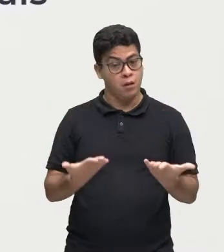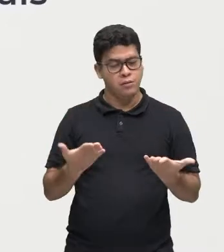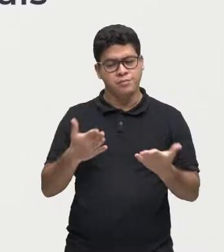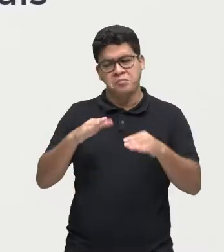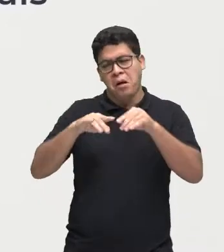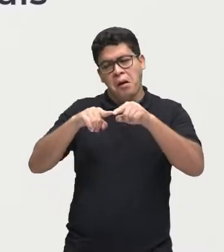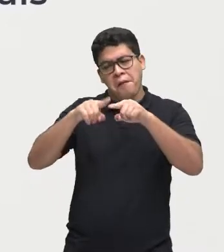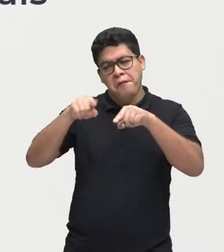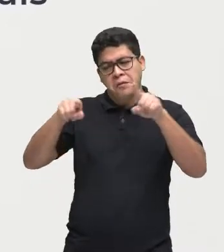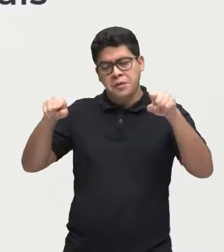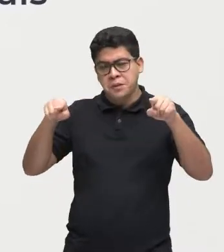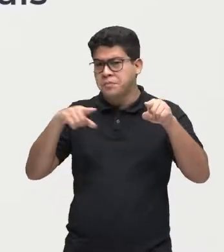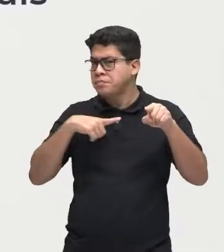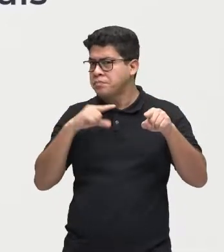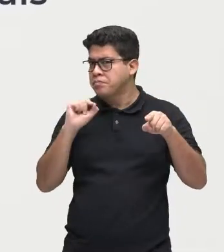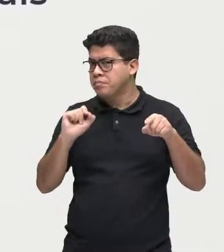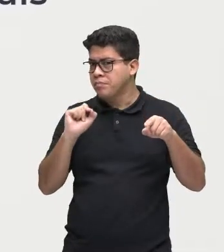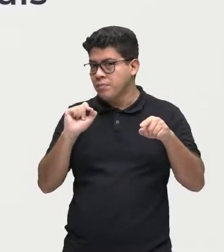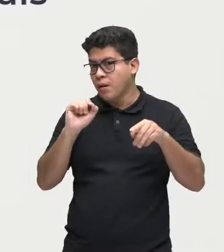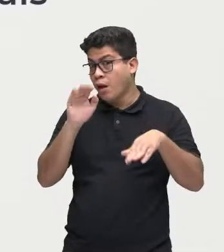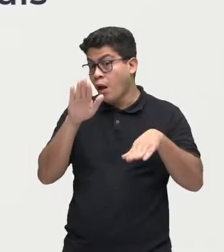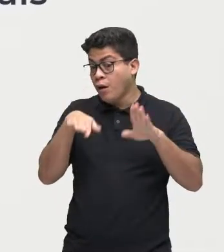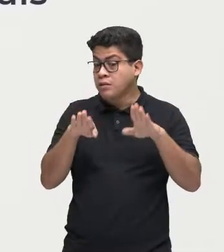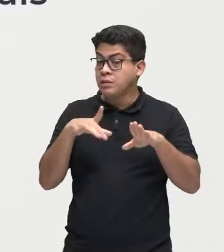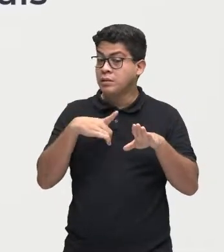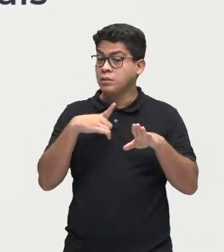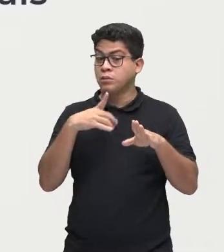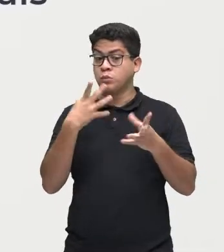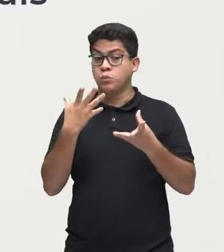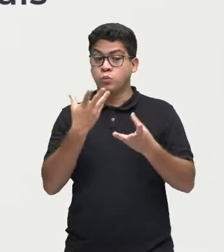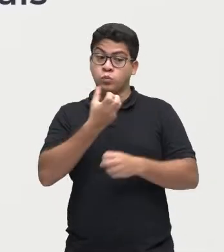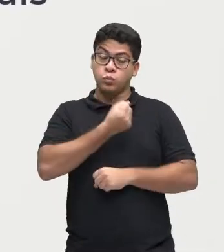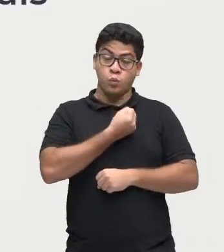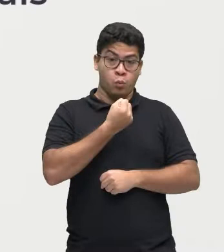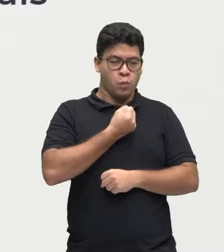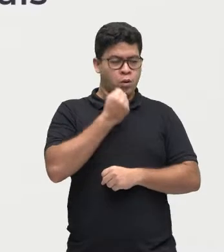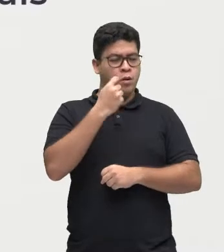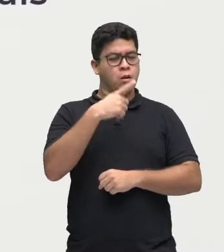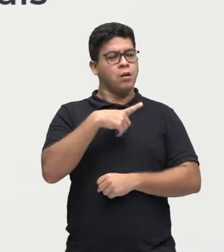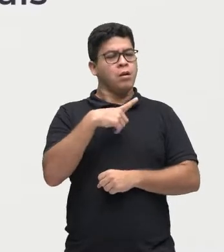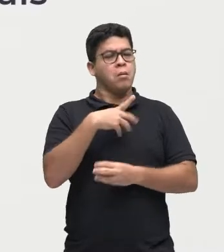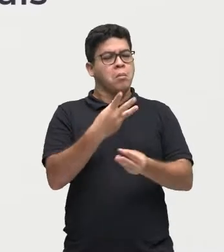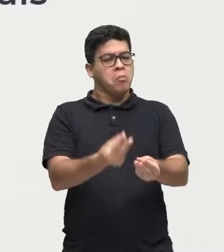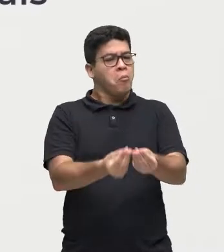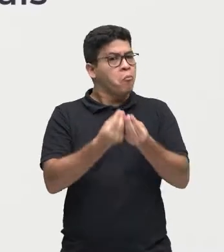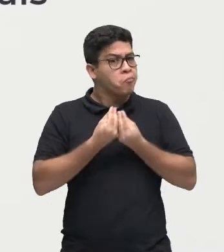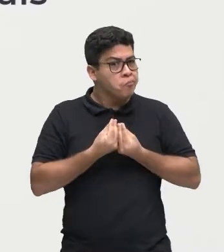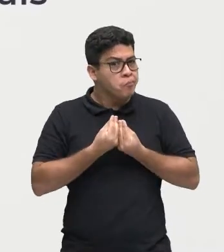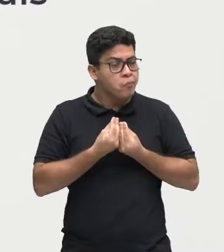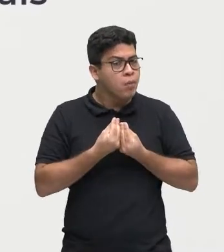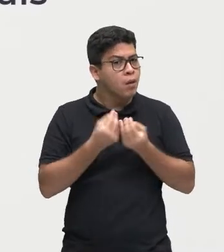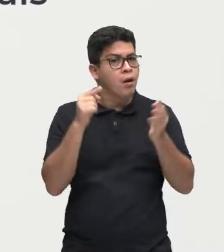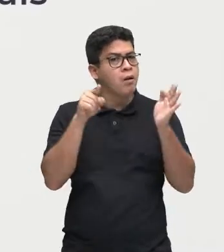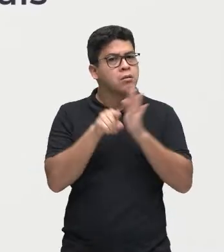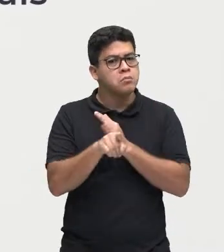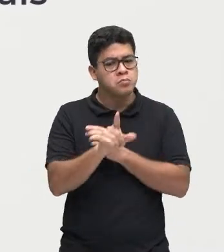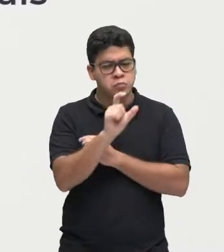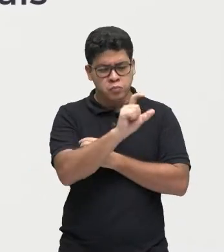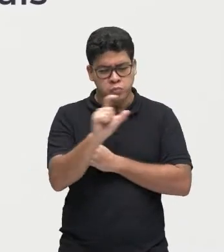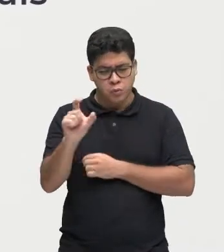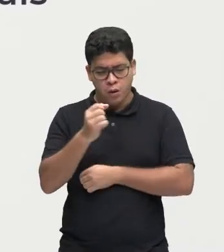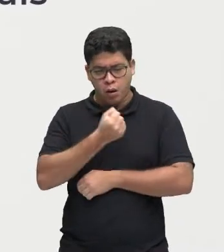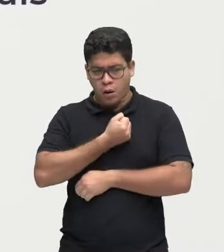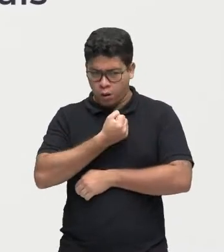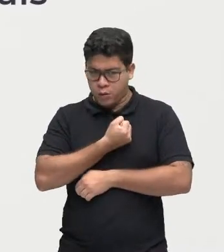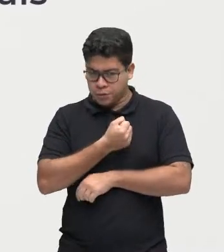de acordo com a proporcionalidade das informações que a gente tem. Como eu falei, ela é bem similar